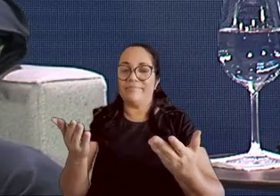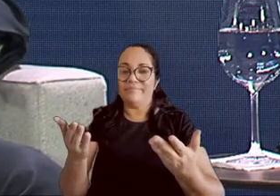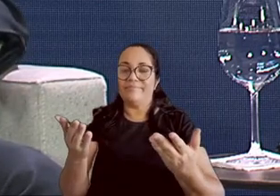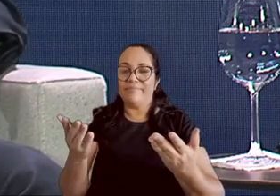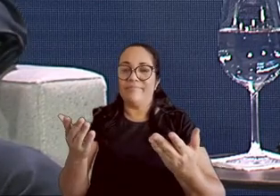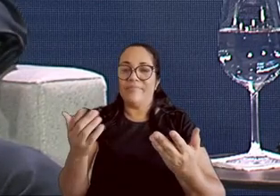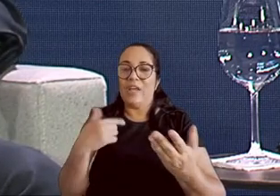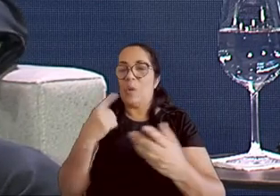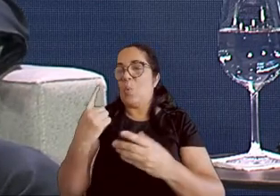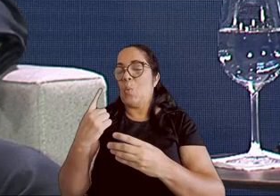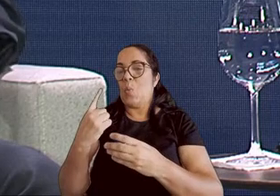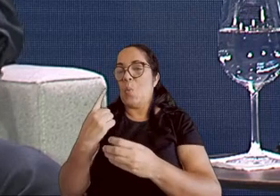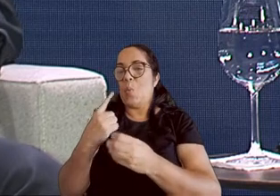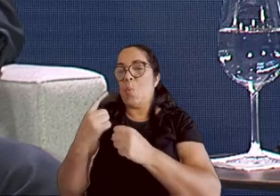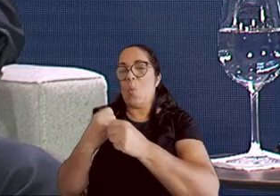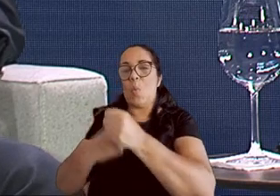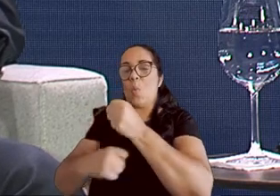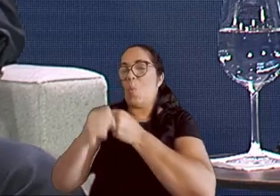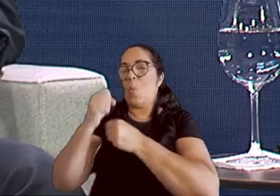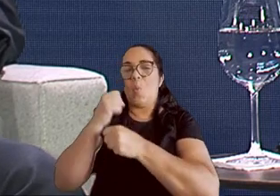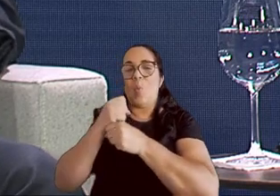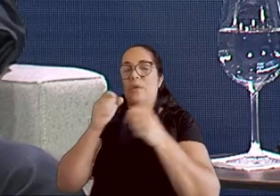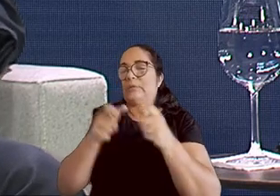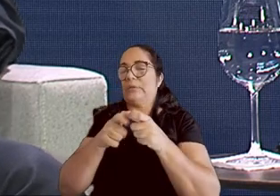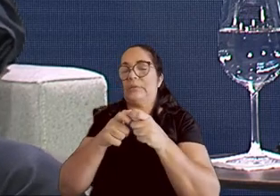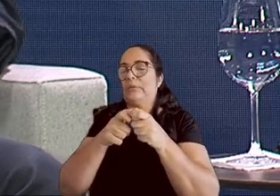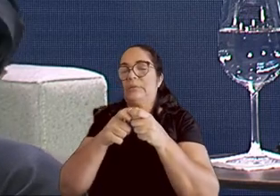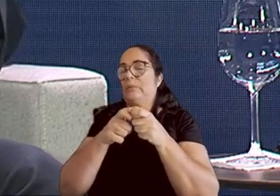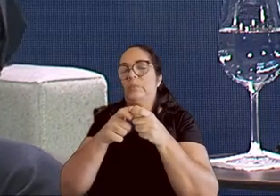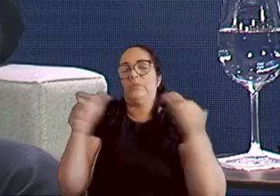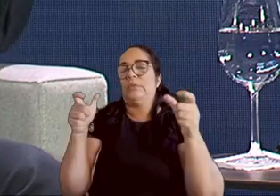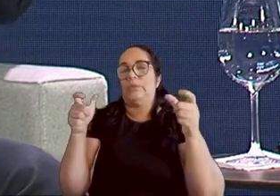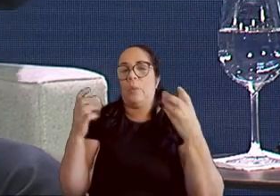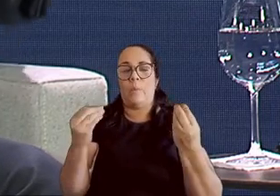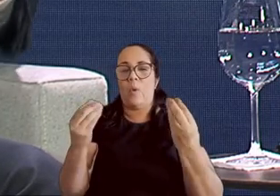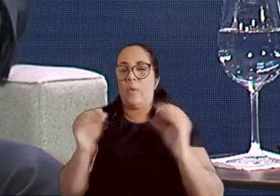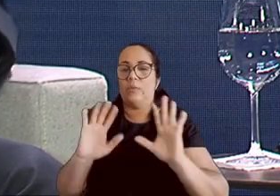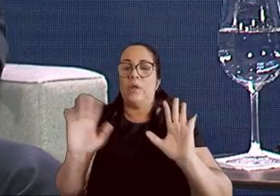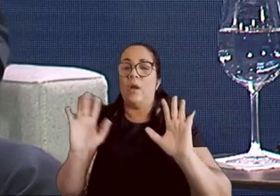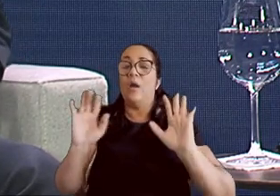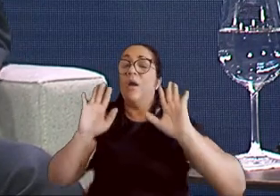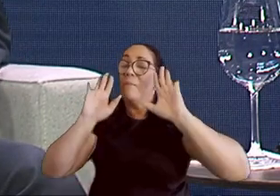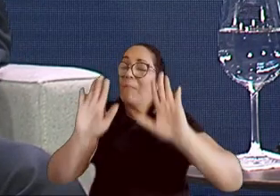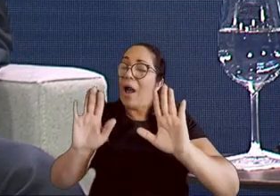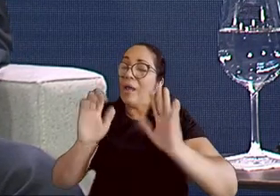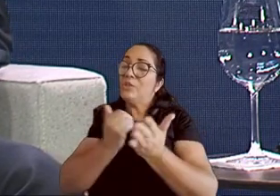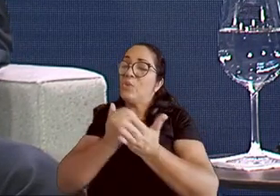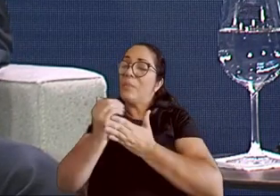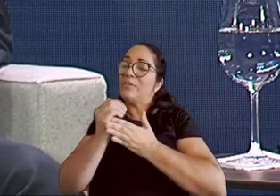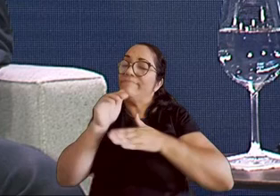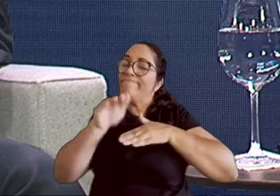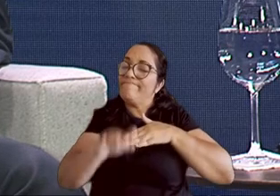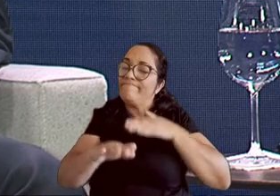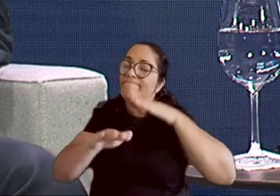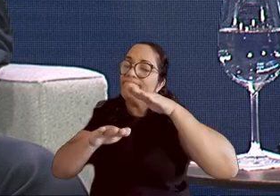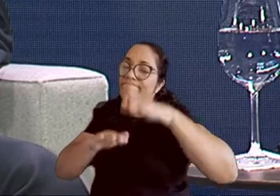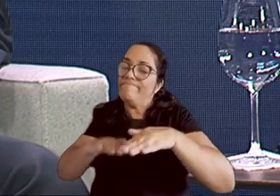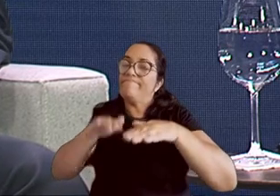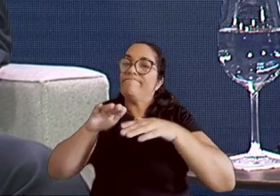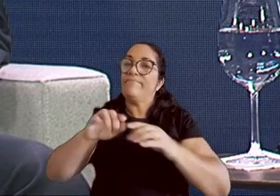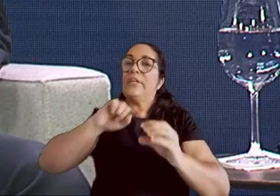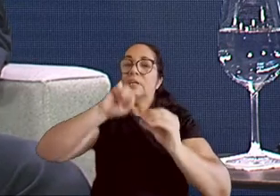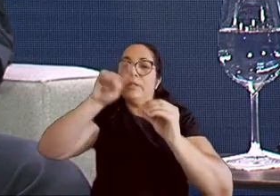de muito momento de alavancagem é a gente que tá começando estava começando esse círculo né até esse movimento de alta